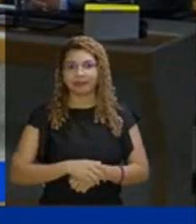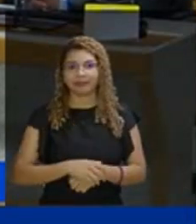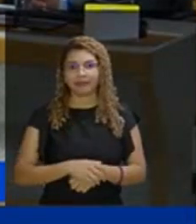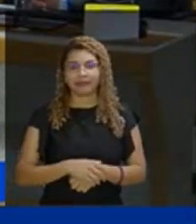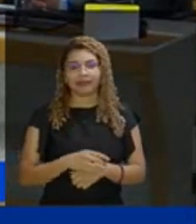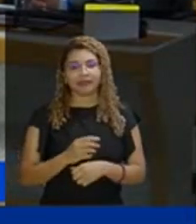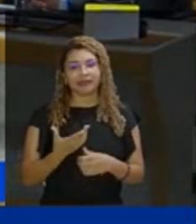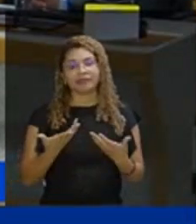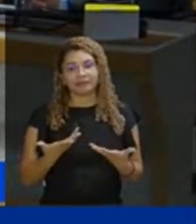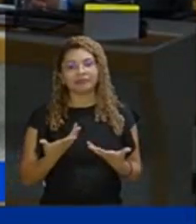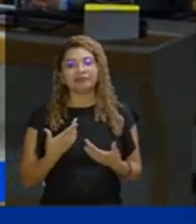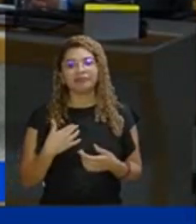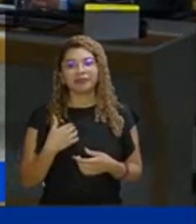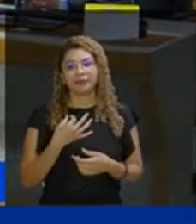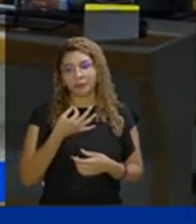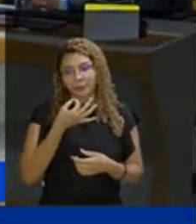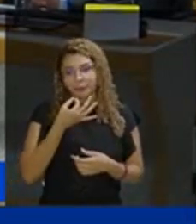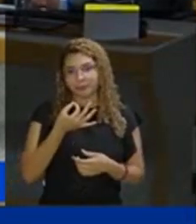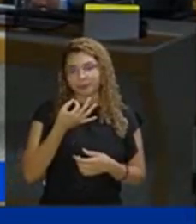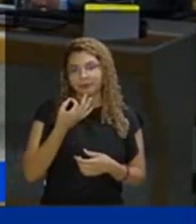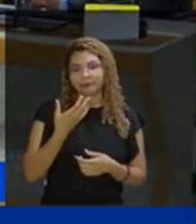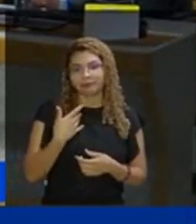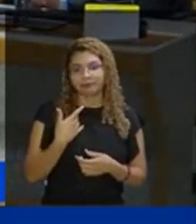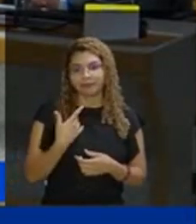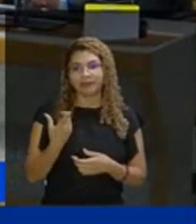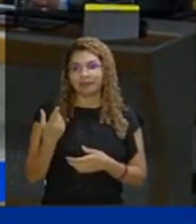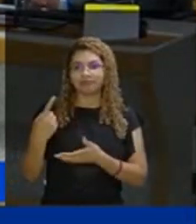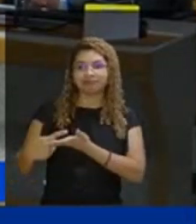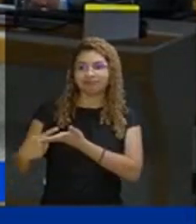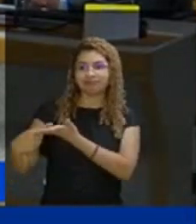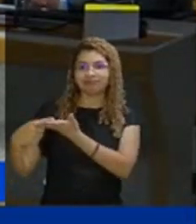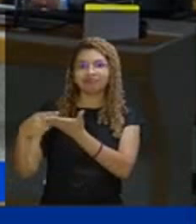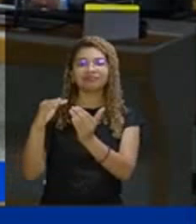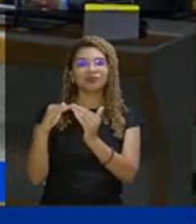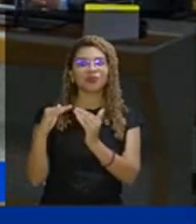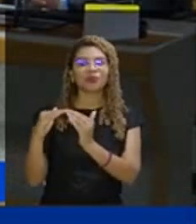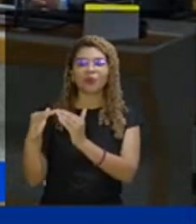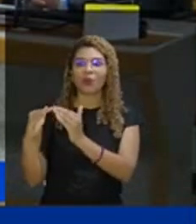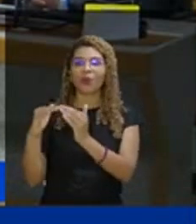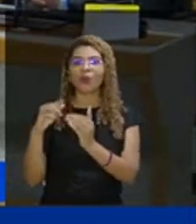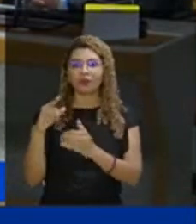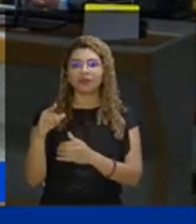posso apenas confirmar tudo aquilo que foi dito pelos pares.